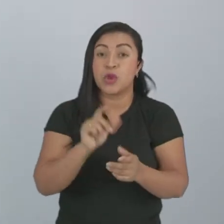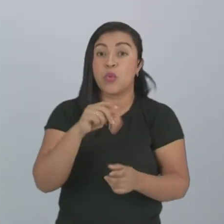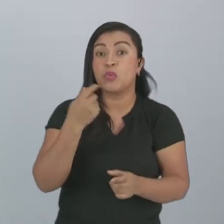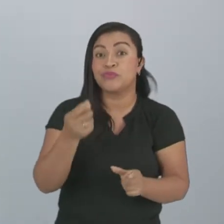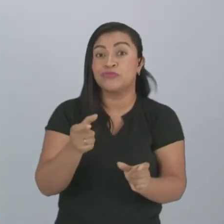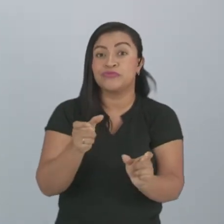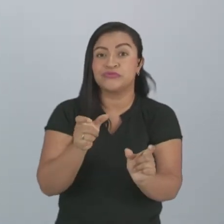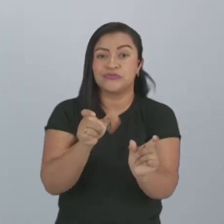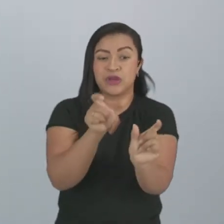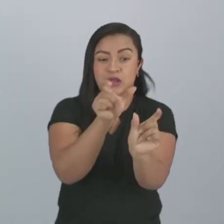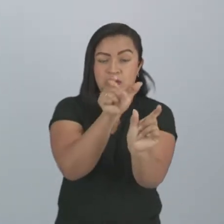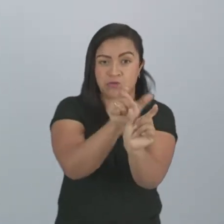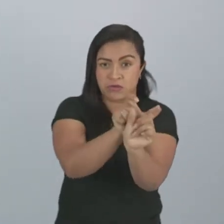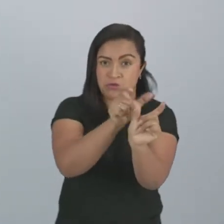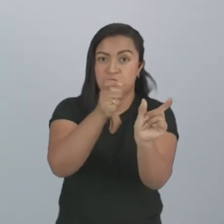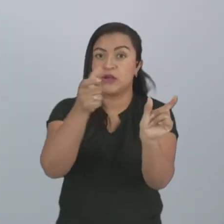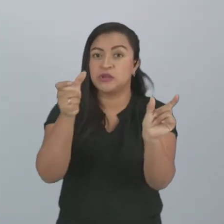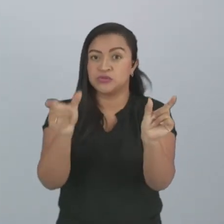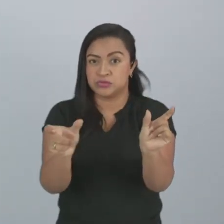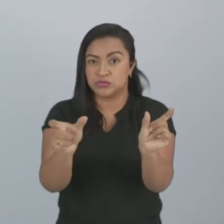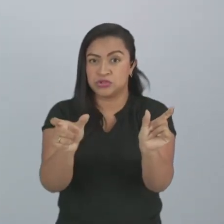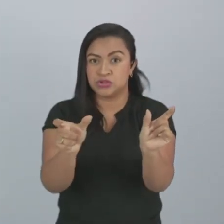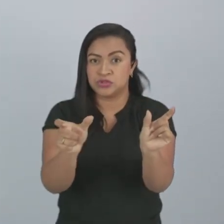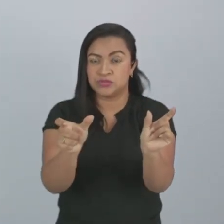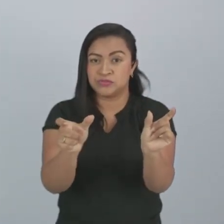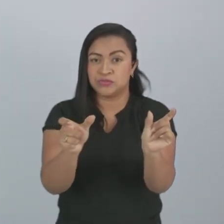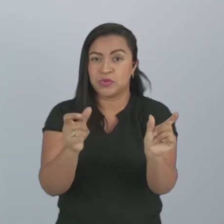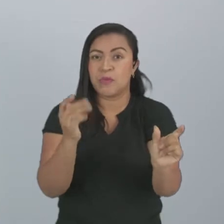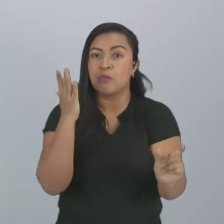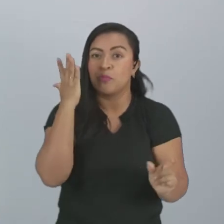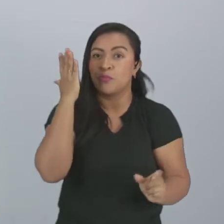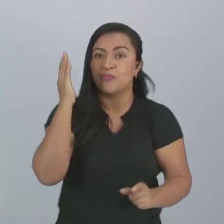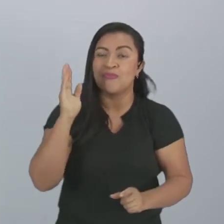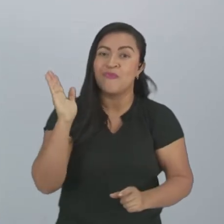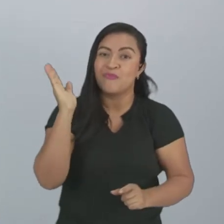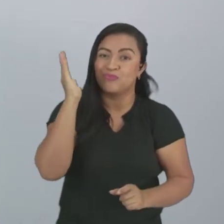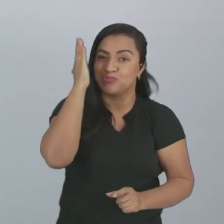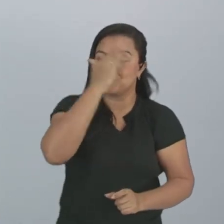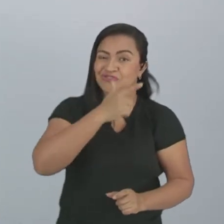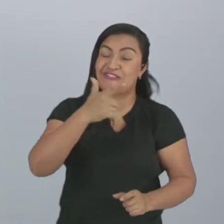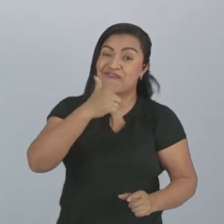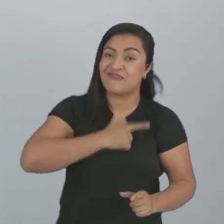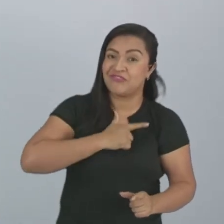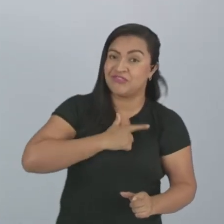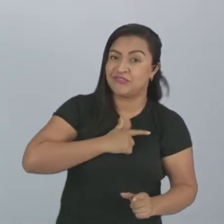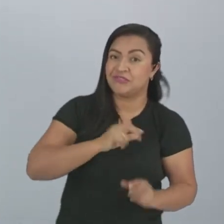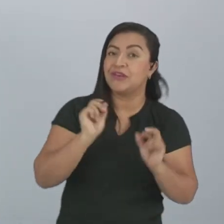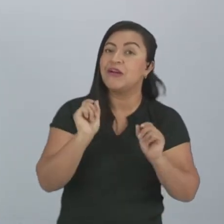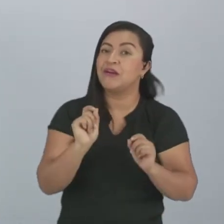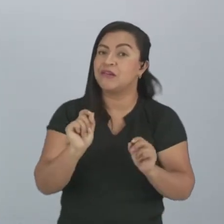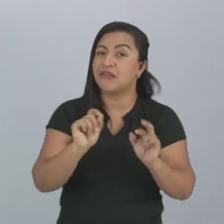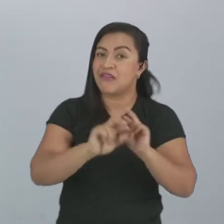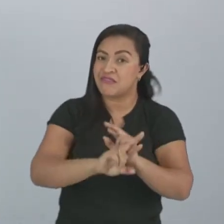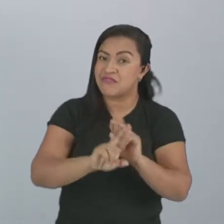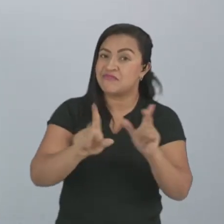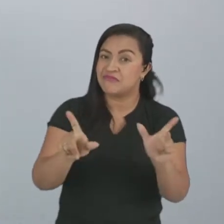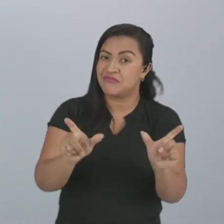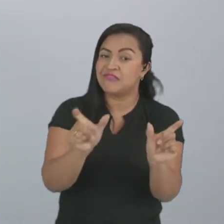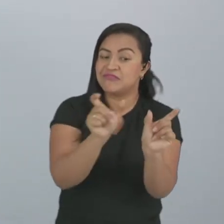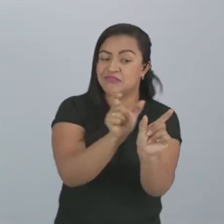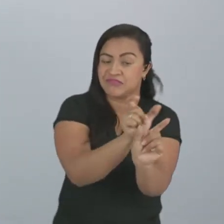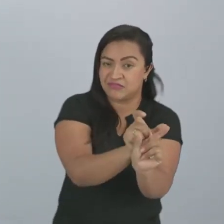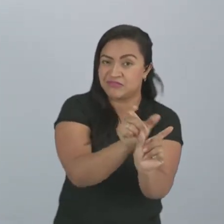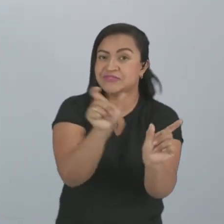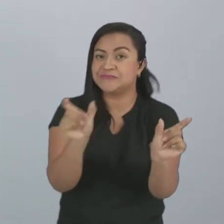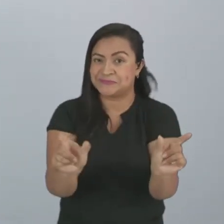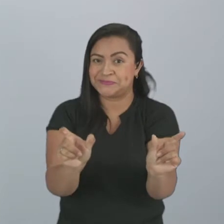bonito é feio. Horroroso. São coisas contrárias. Tá? É isso, sinônimo e antônimo.